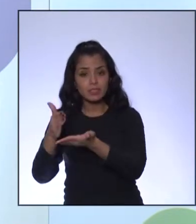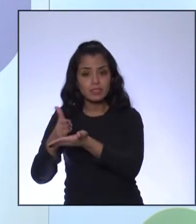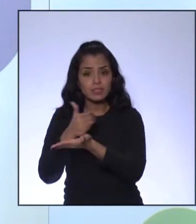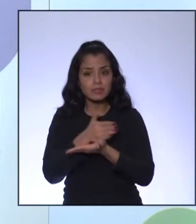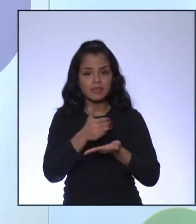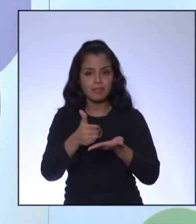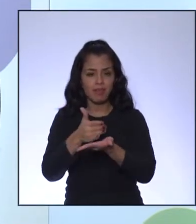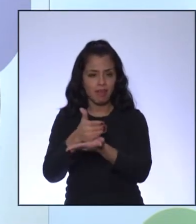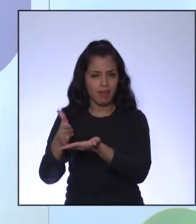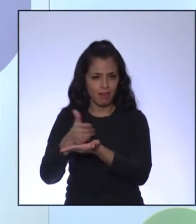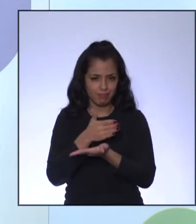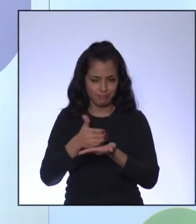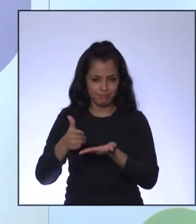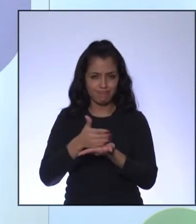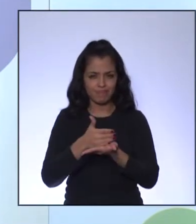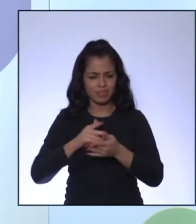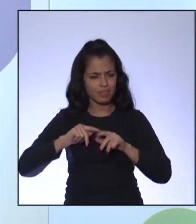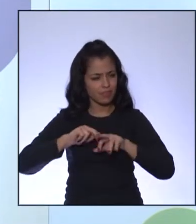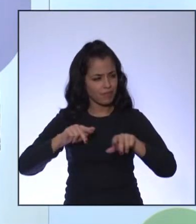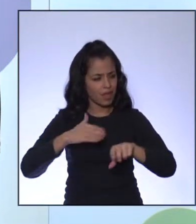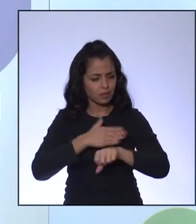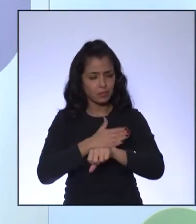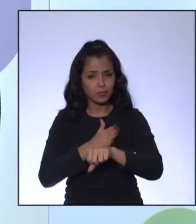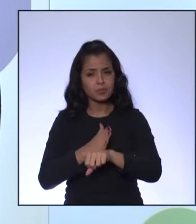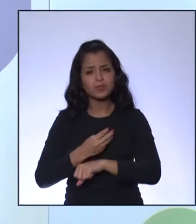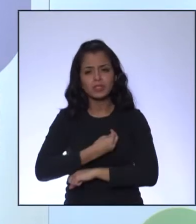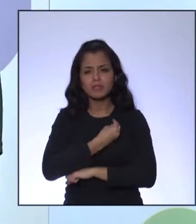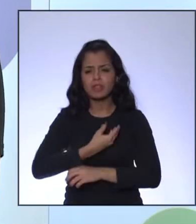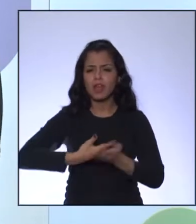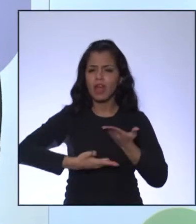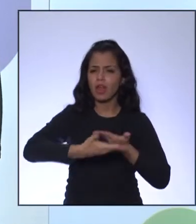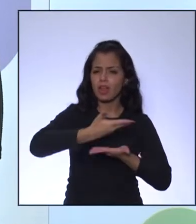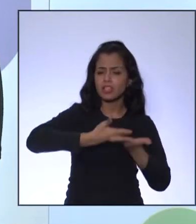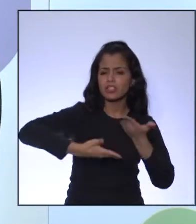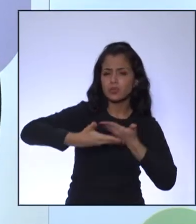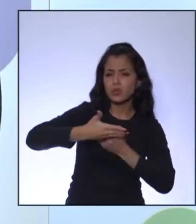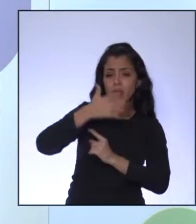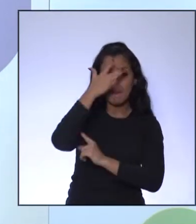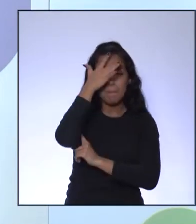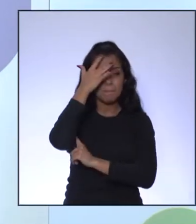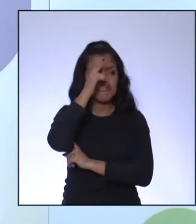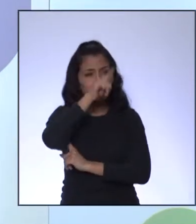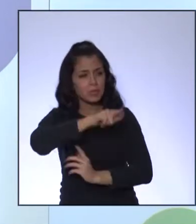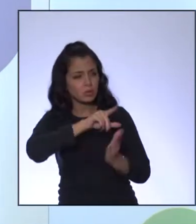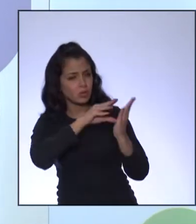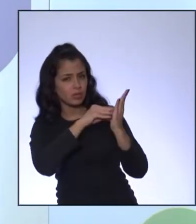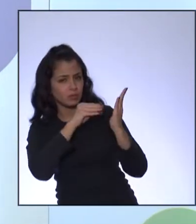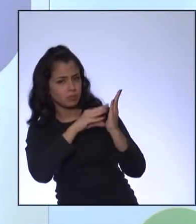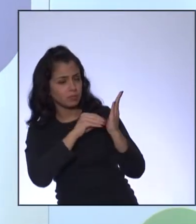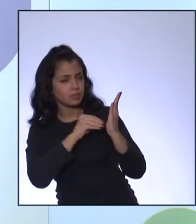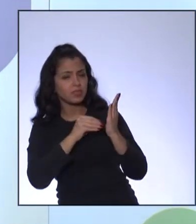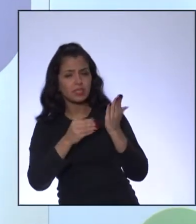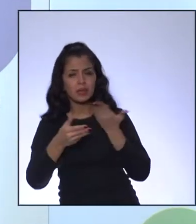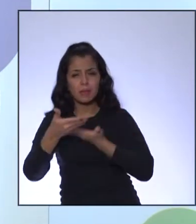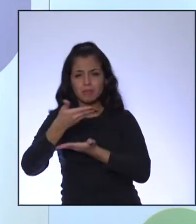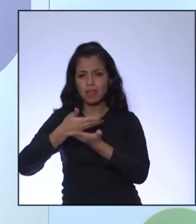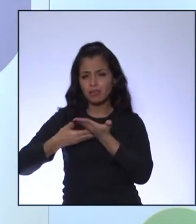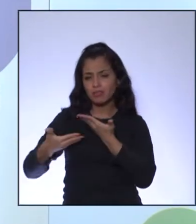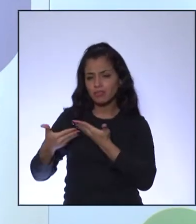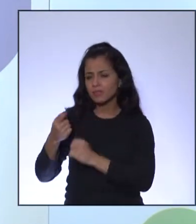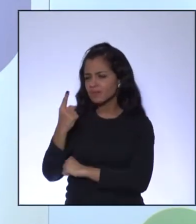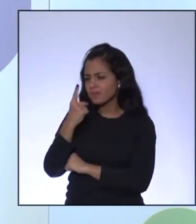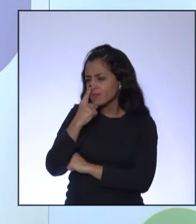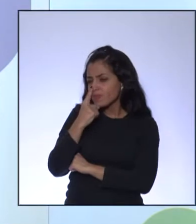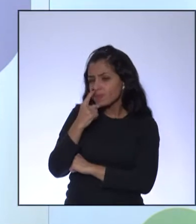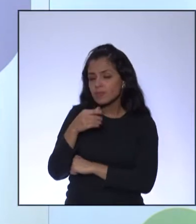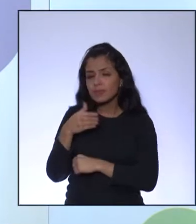nossa vida, em várias relações, quem inspira, quais afinidades, para onde a gente vai, para